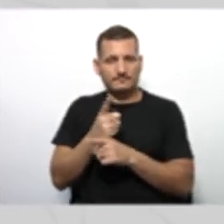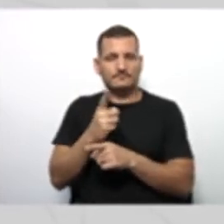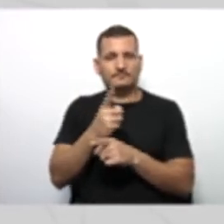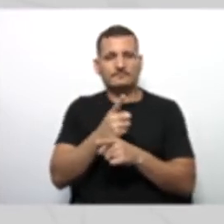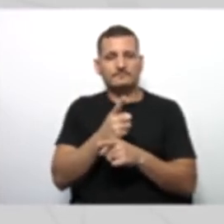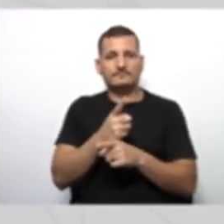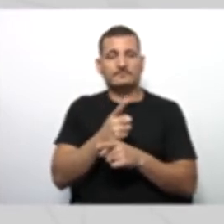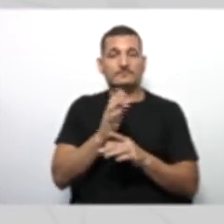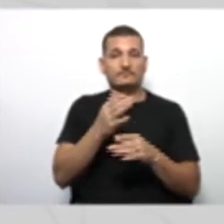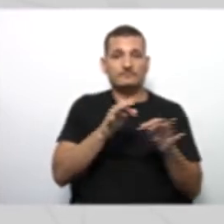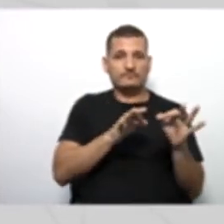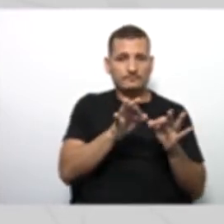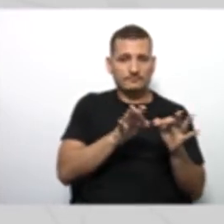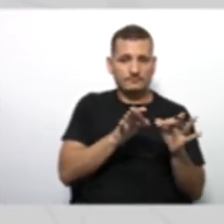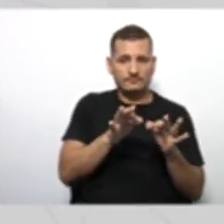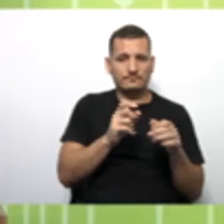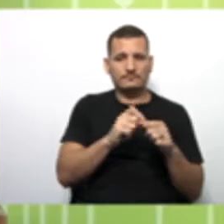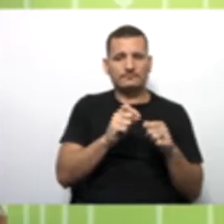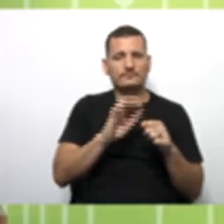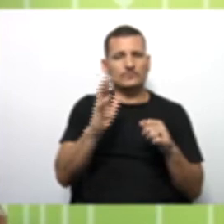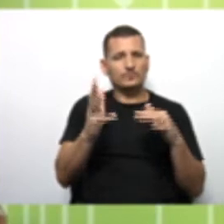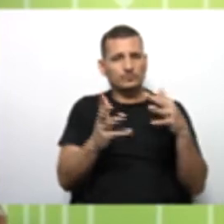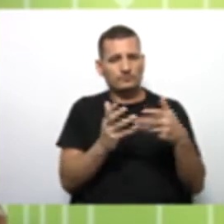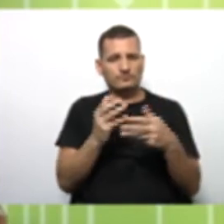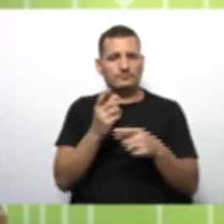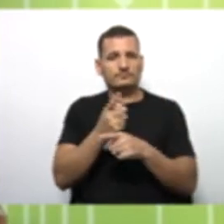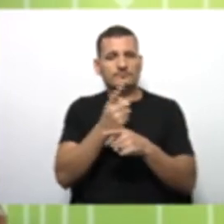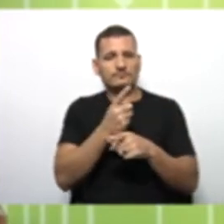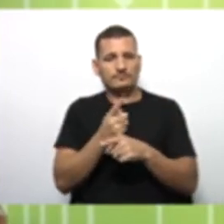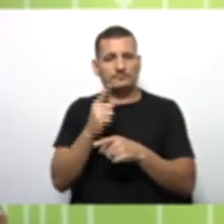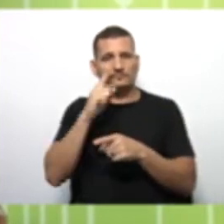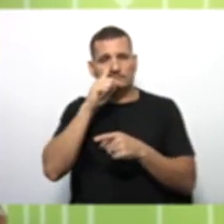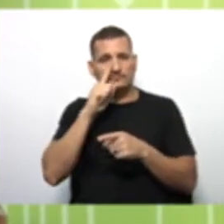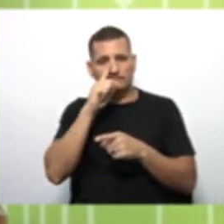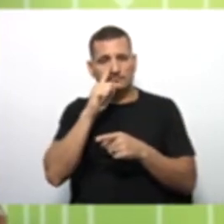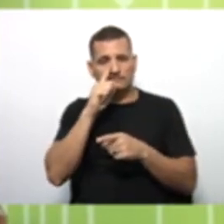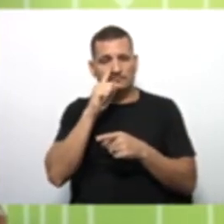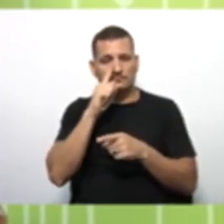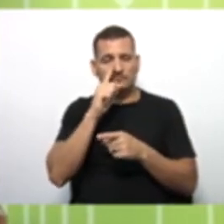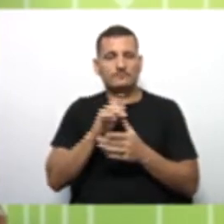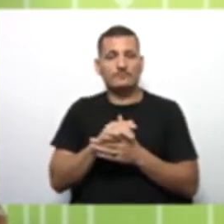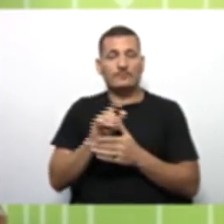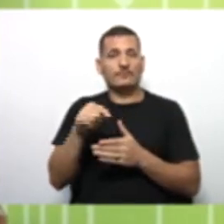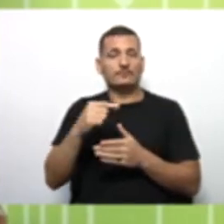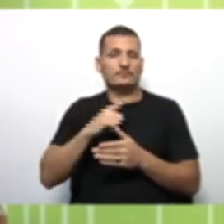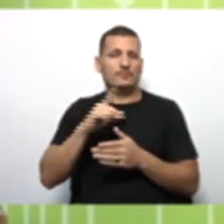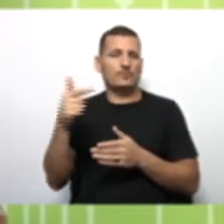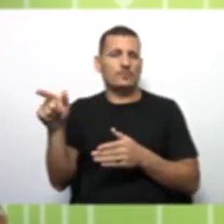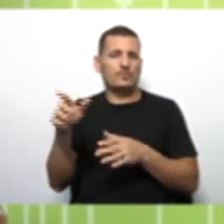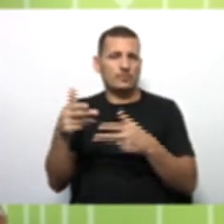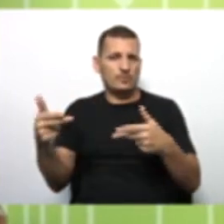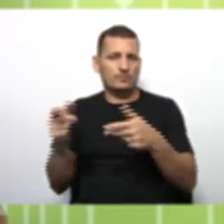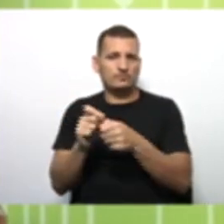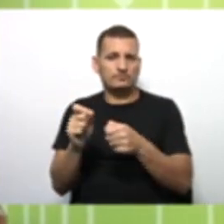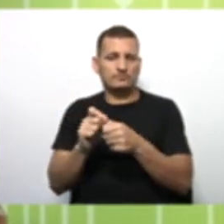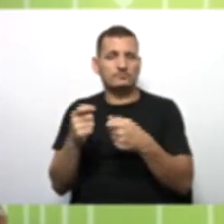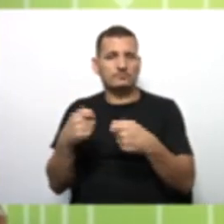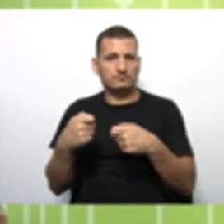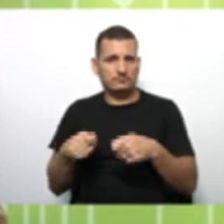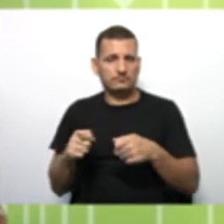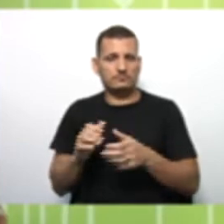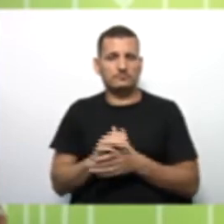que eu tenho disponíveis, definições de probabilidade e impacto e a matriz de probabilidade e impacto. Isso aí, gente, é a documentação